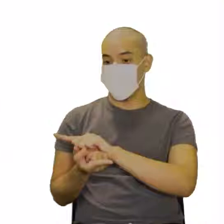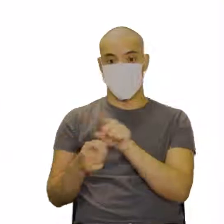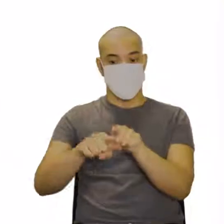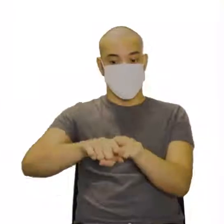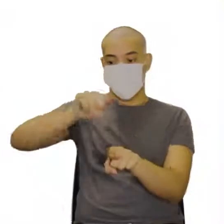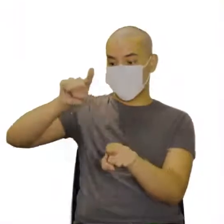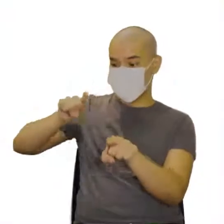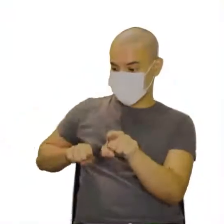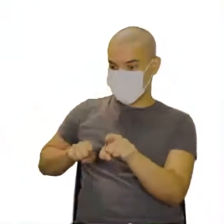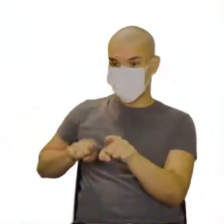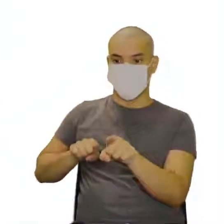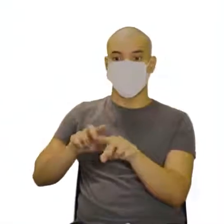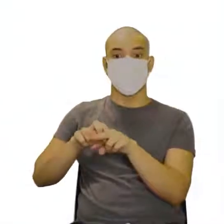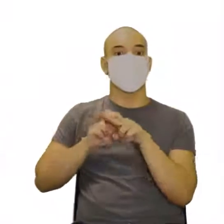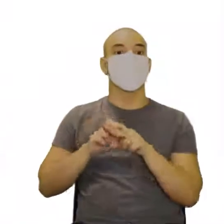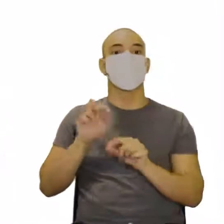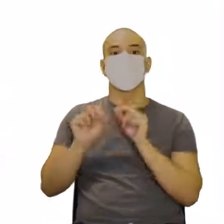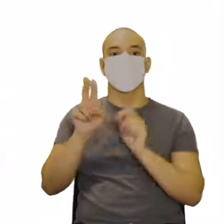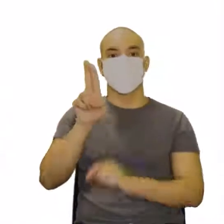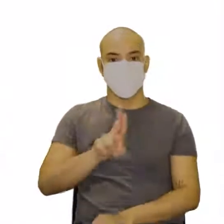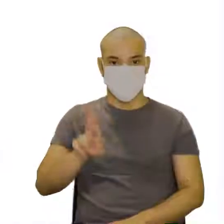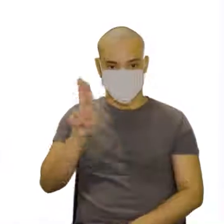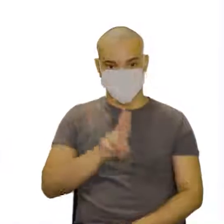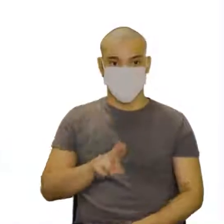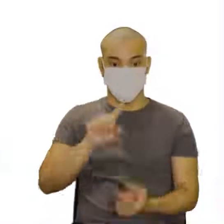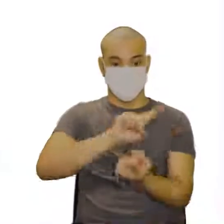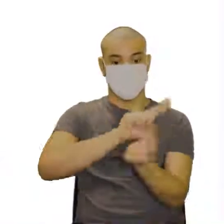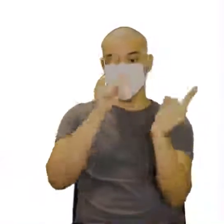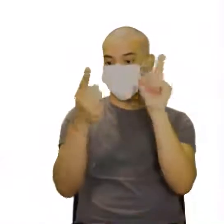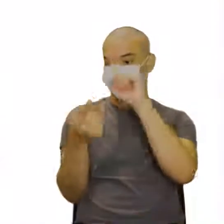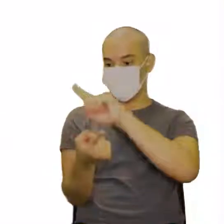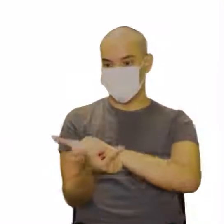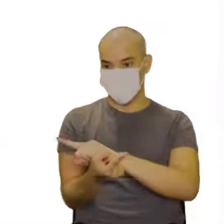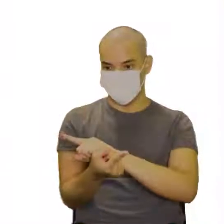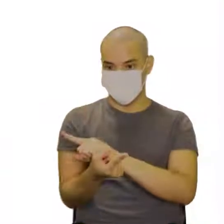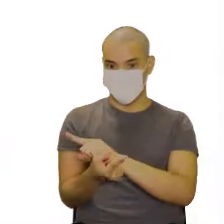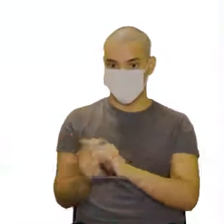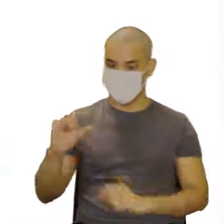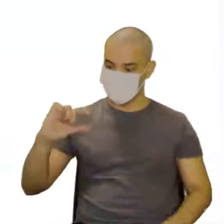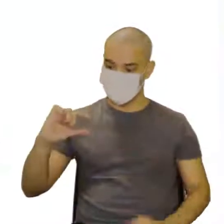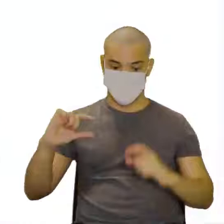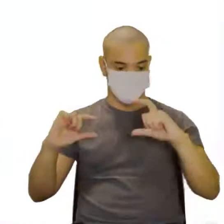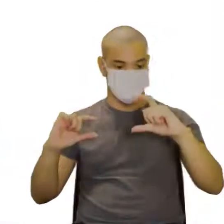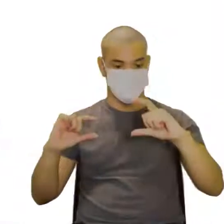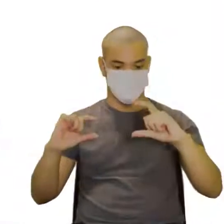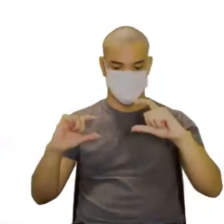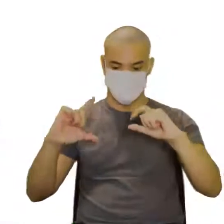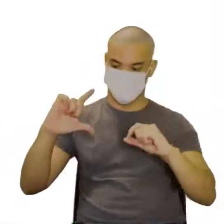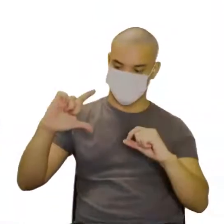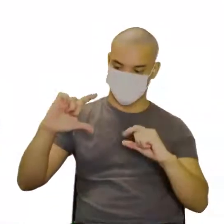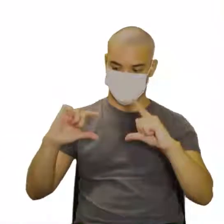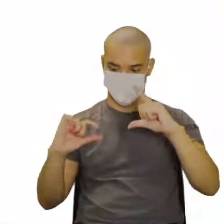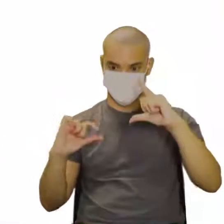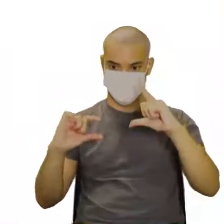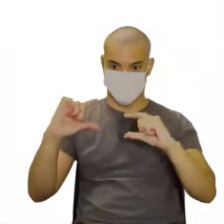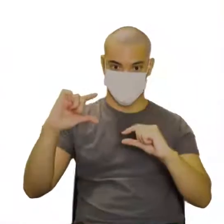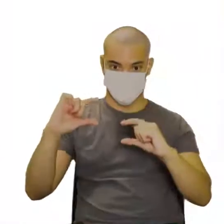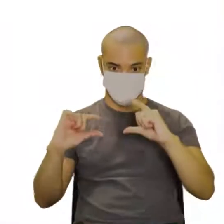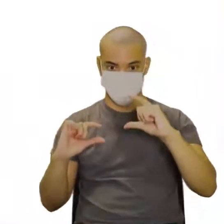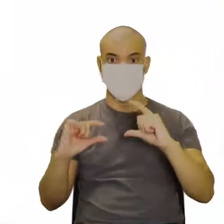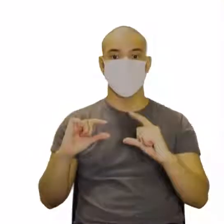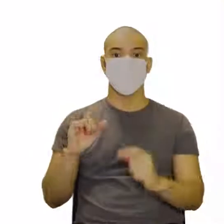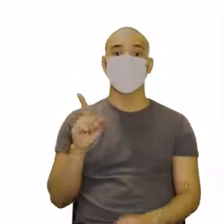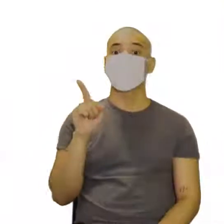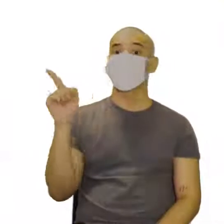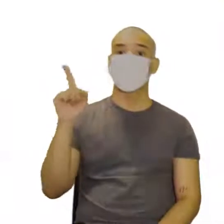relacionar utilizando a grandeza diretamente e inversamente proporcional. E esse aqui, pessoal,